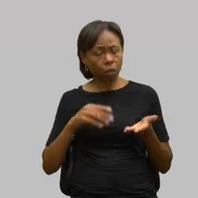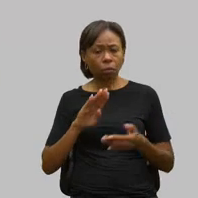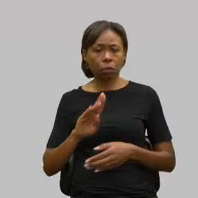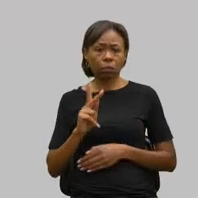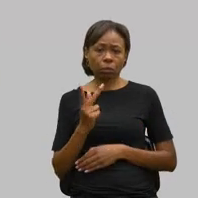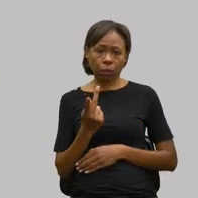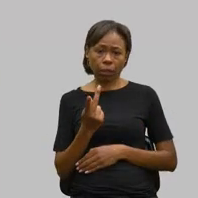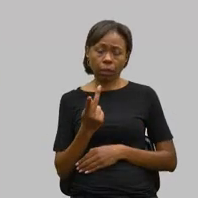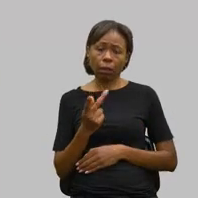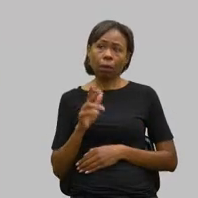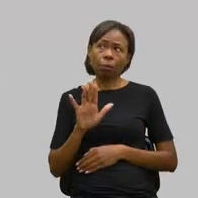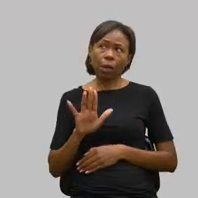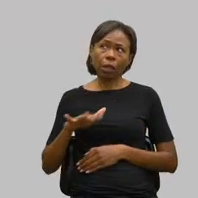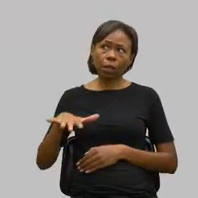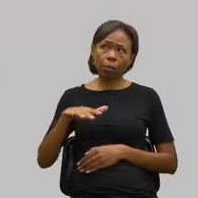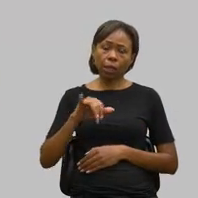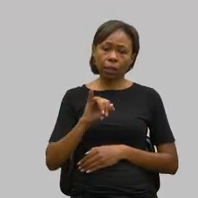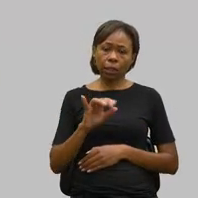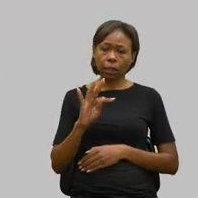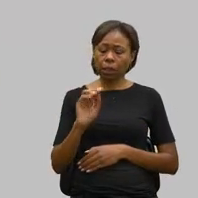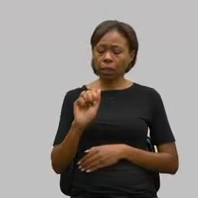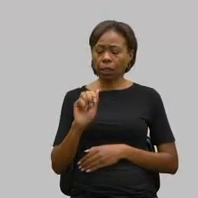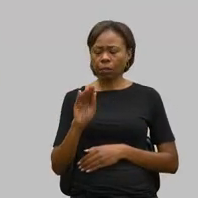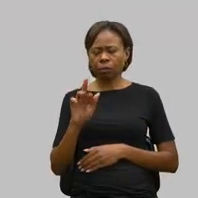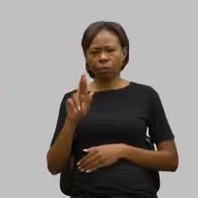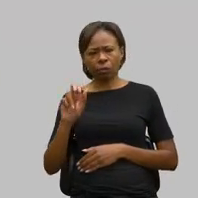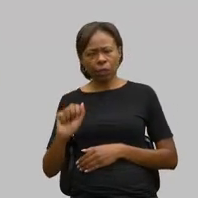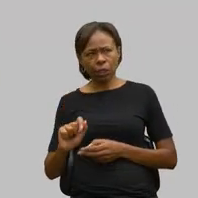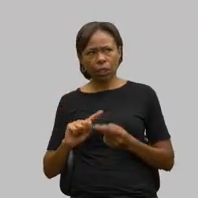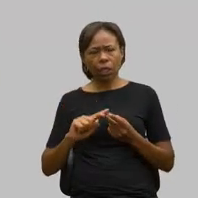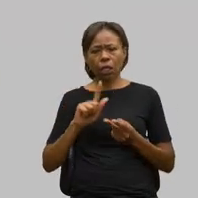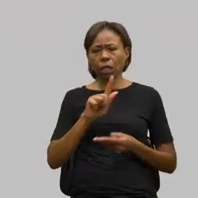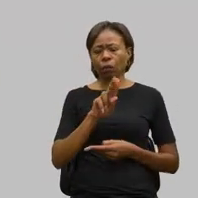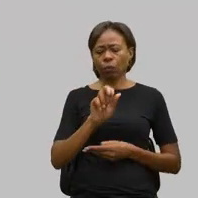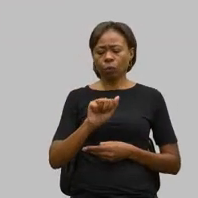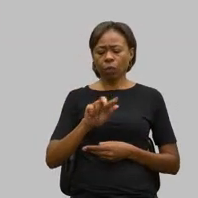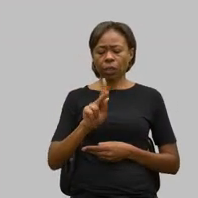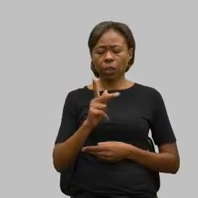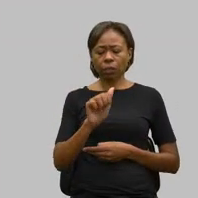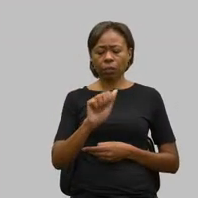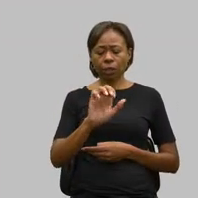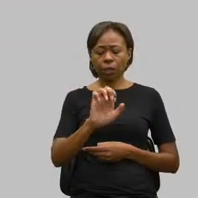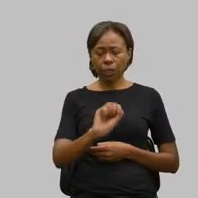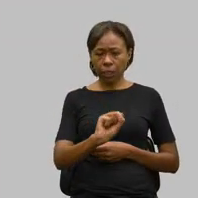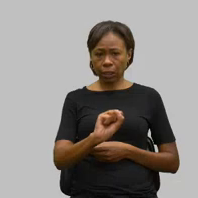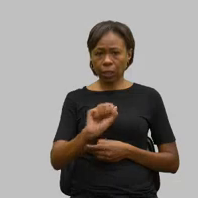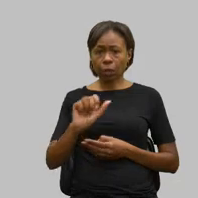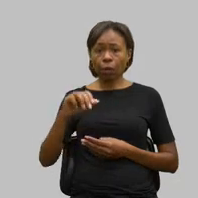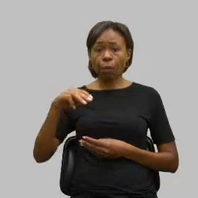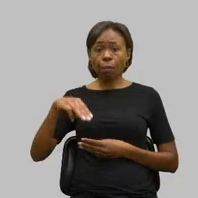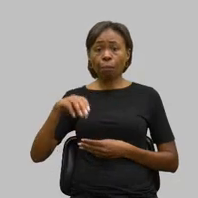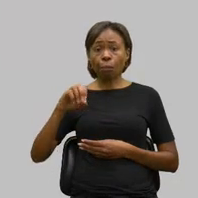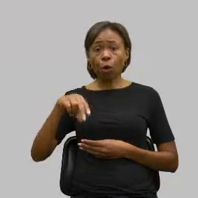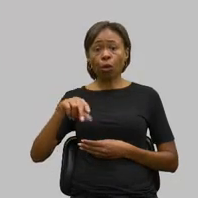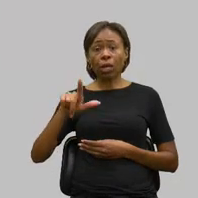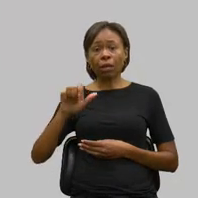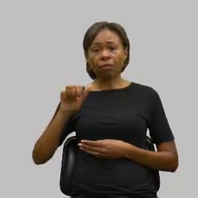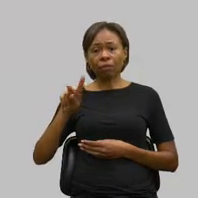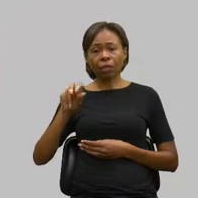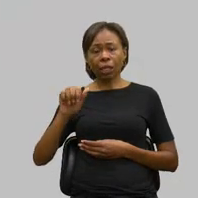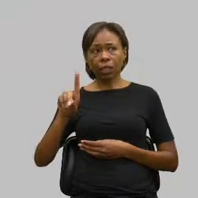Na região de Itabira, Goiânia, Esmolevade, nós estamos com 0,1% de superávit.